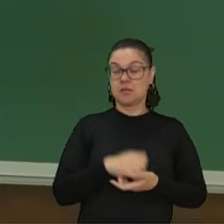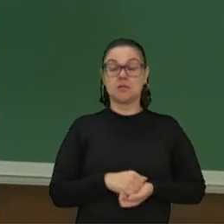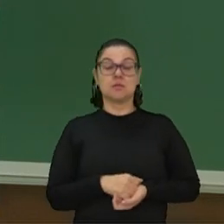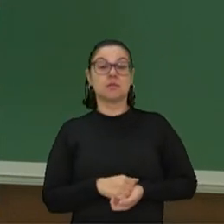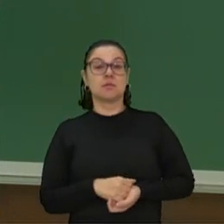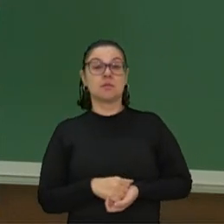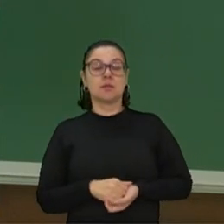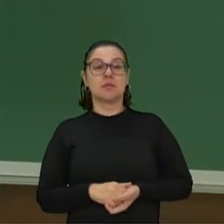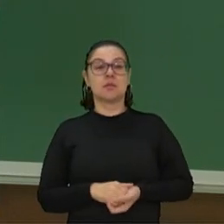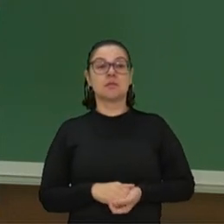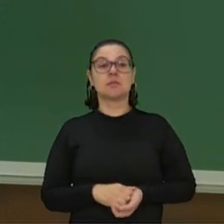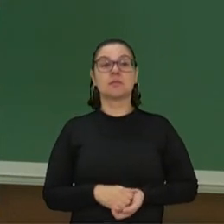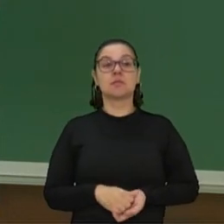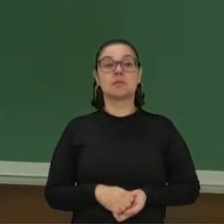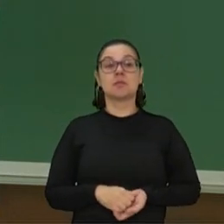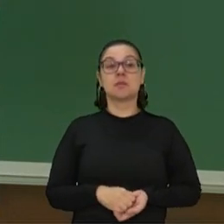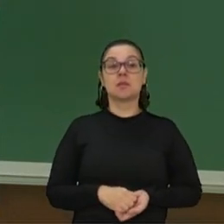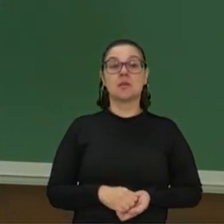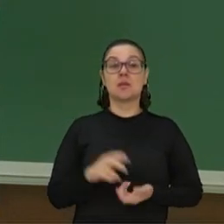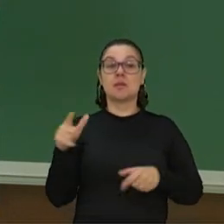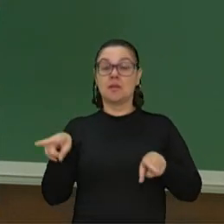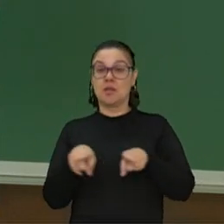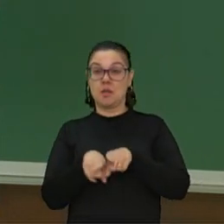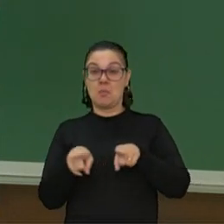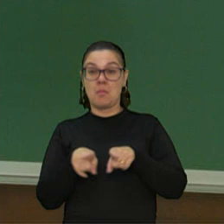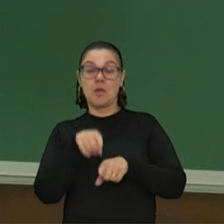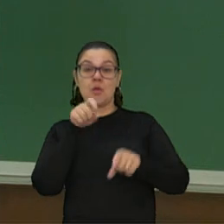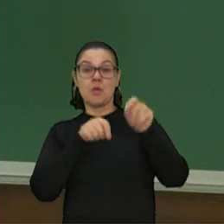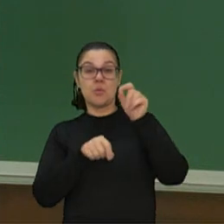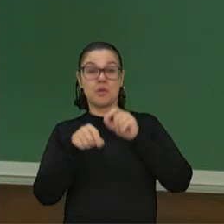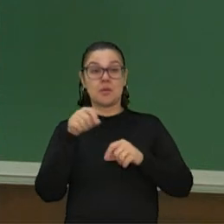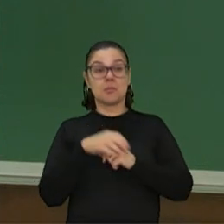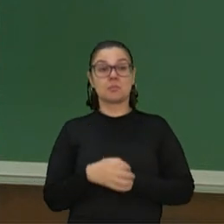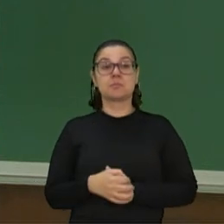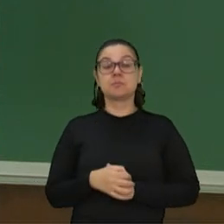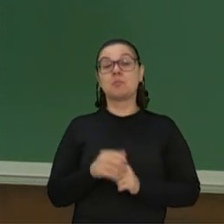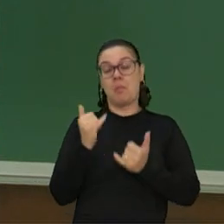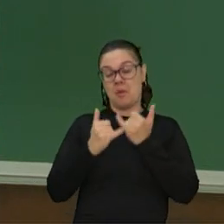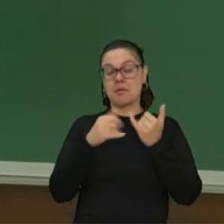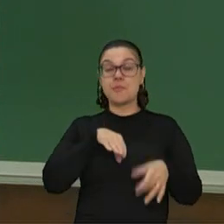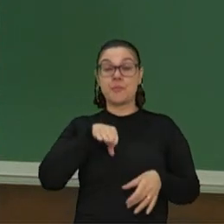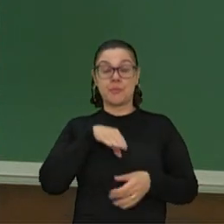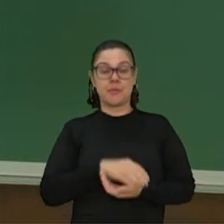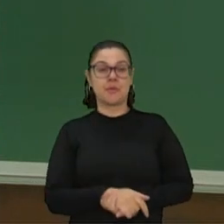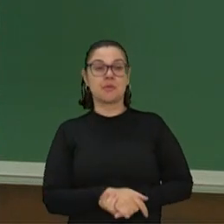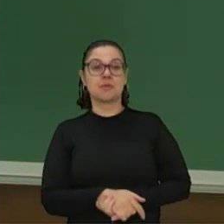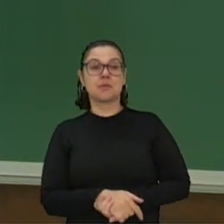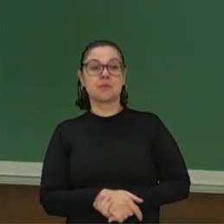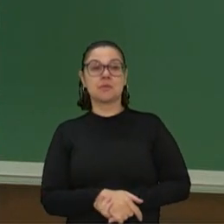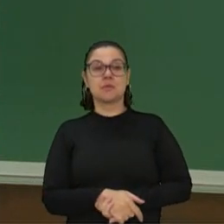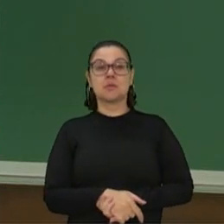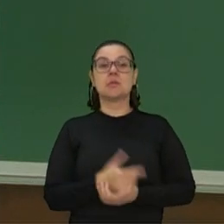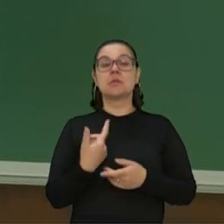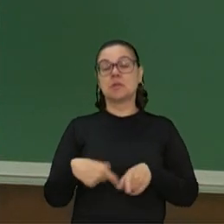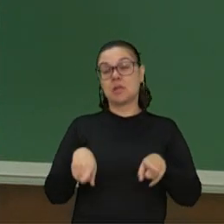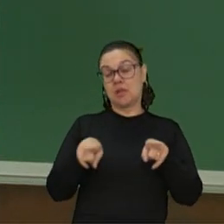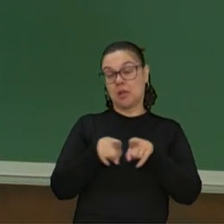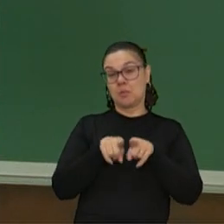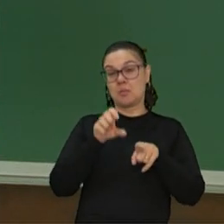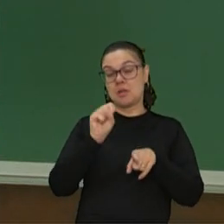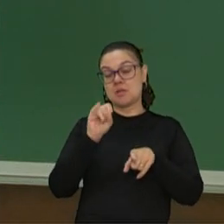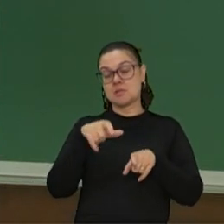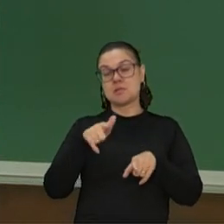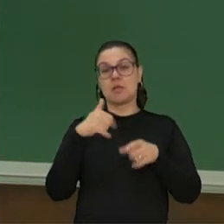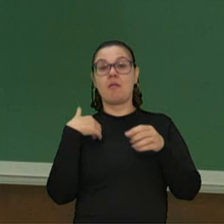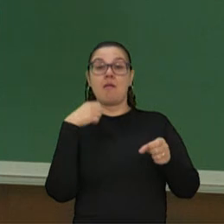o feminino de ator. Model é uma palavrinha parecida com português. E singer, nós já vimos em outras aulas,